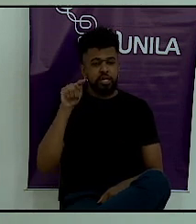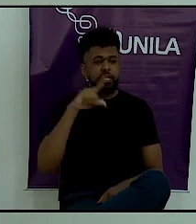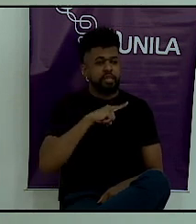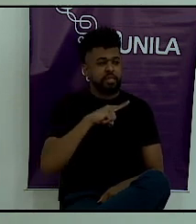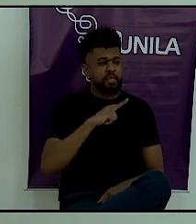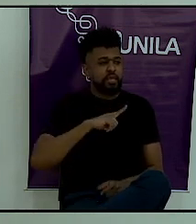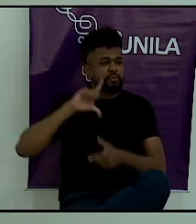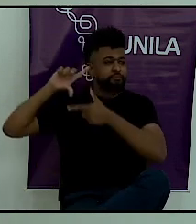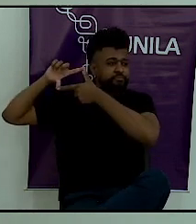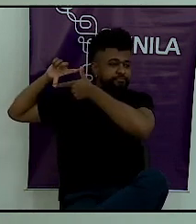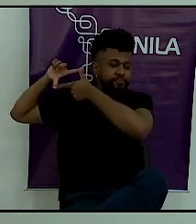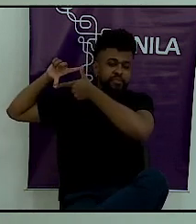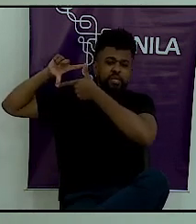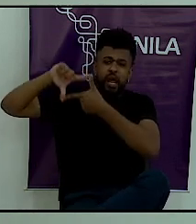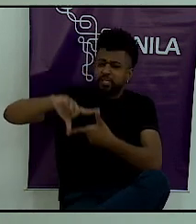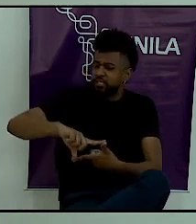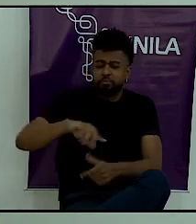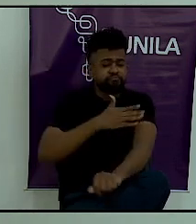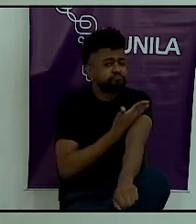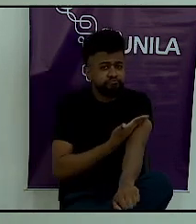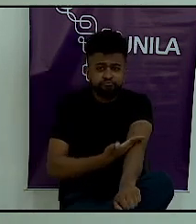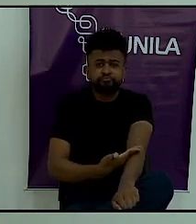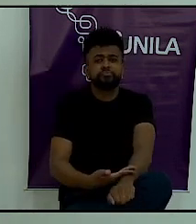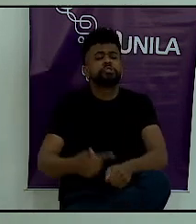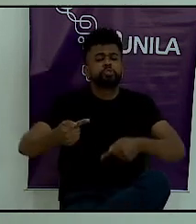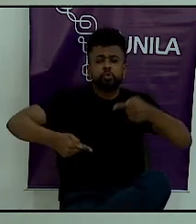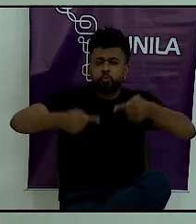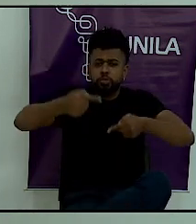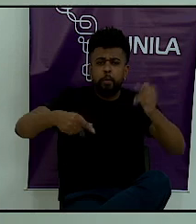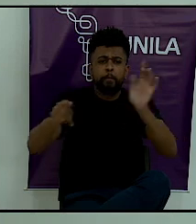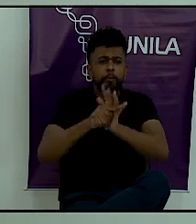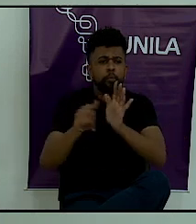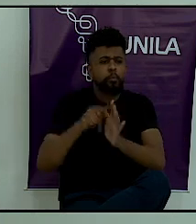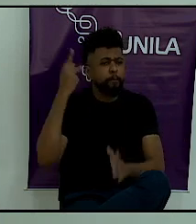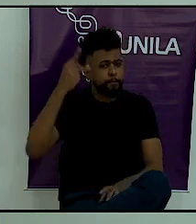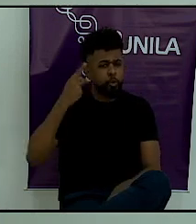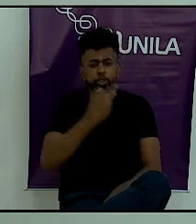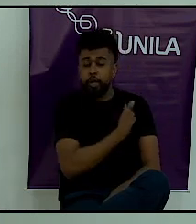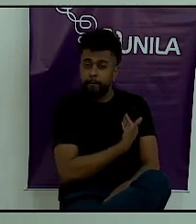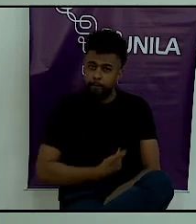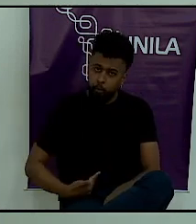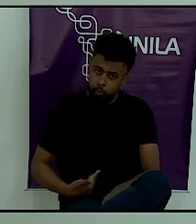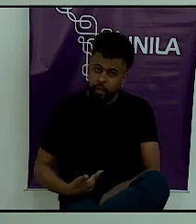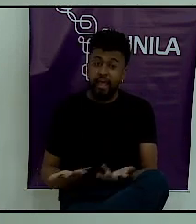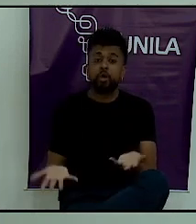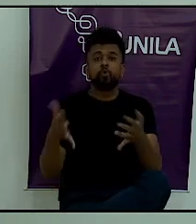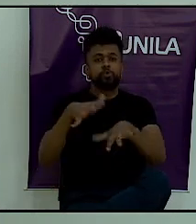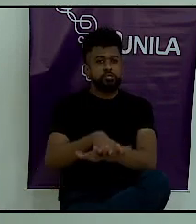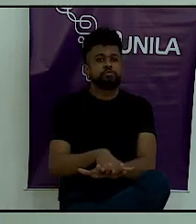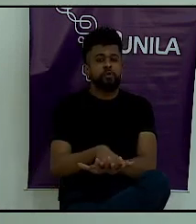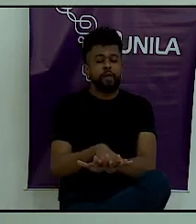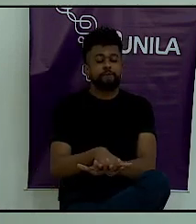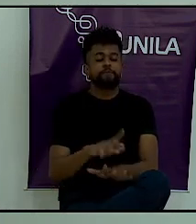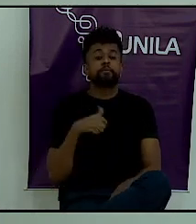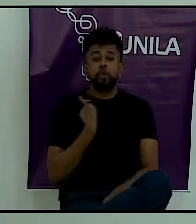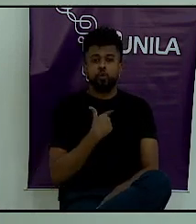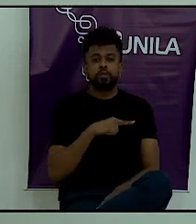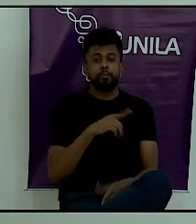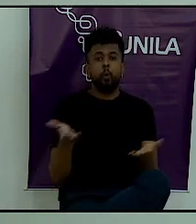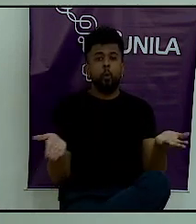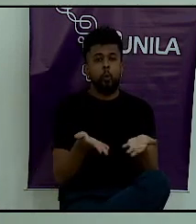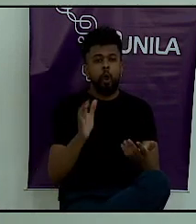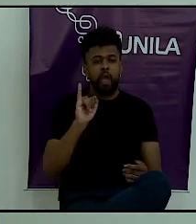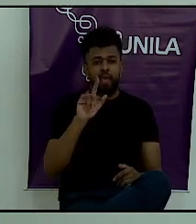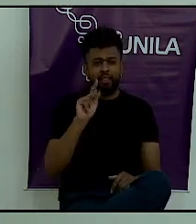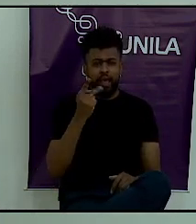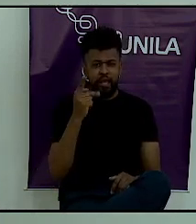essa tradição, né, na discussão a respeito de políticas públicas inclusivas. Nós temos hoje no